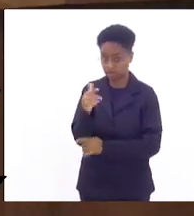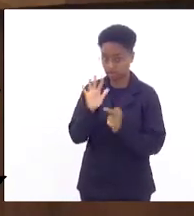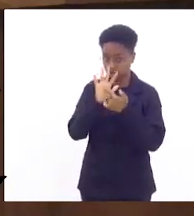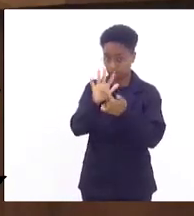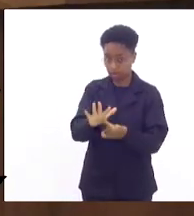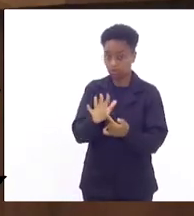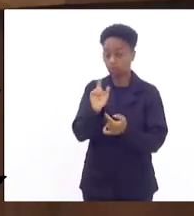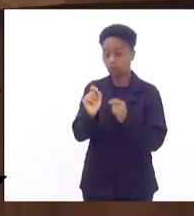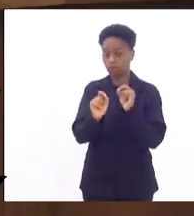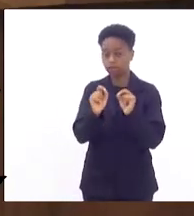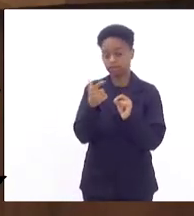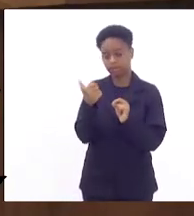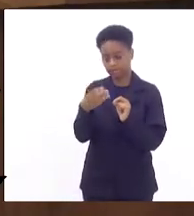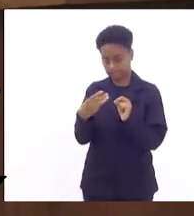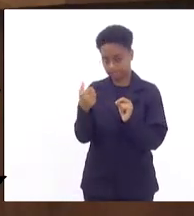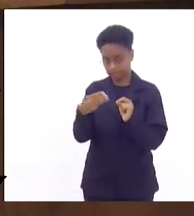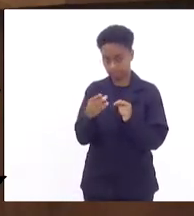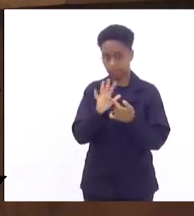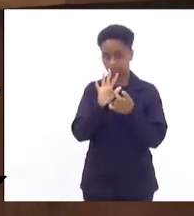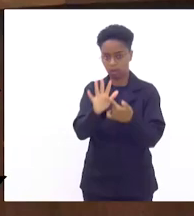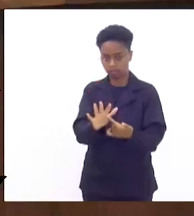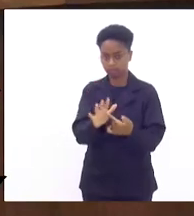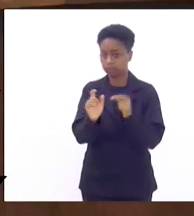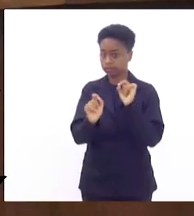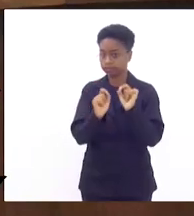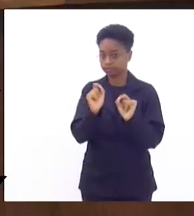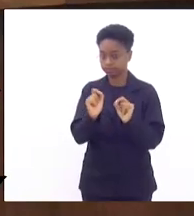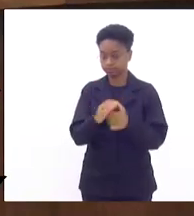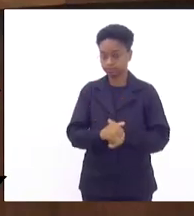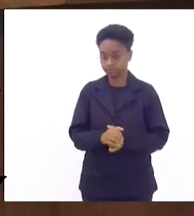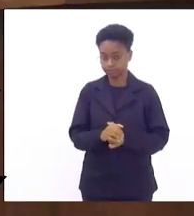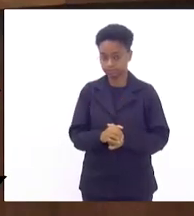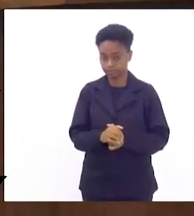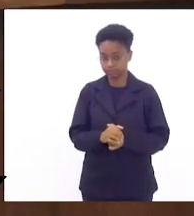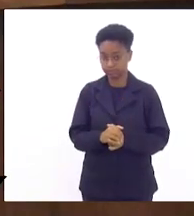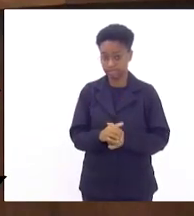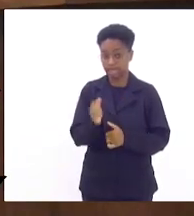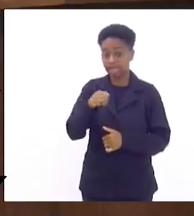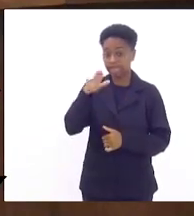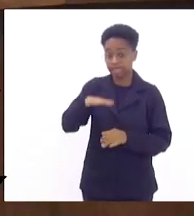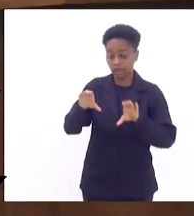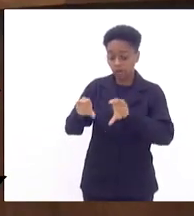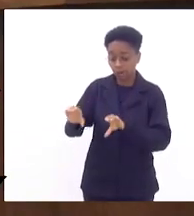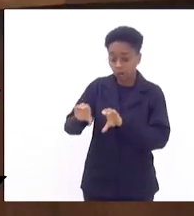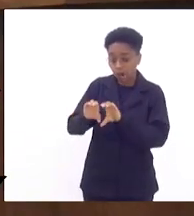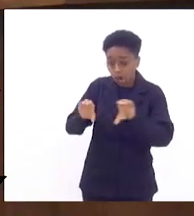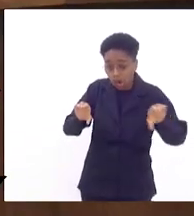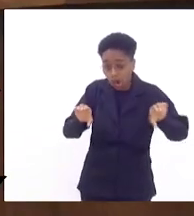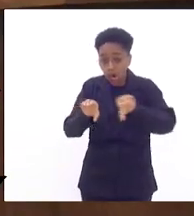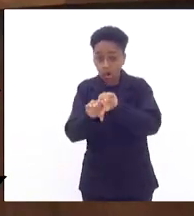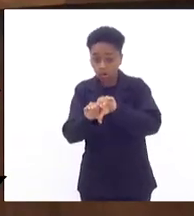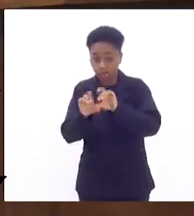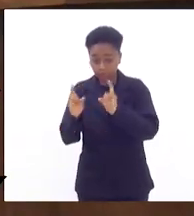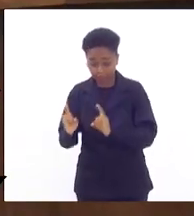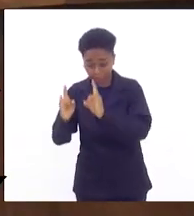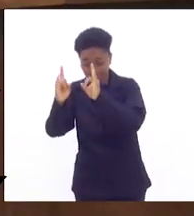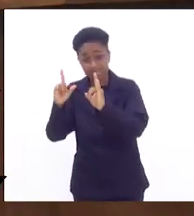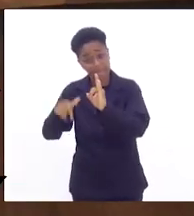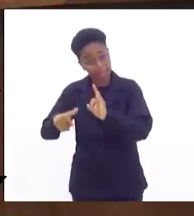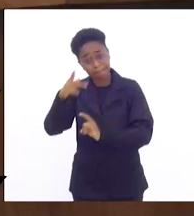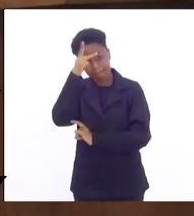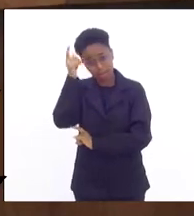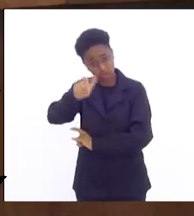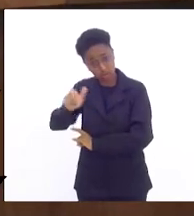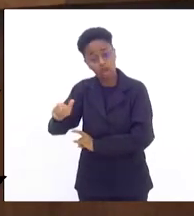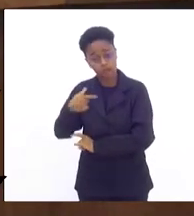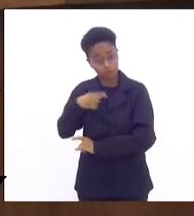né, a cláusula 13, ela fala o seguinte, deputado, que quem vai fazer a conexão predial é o particular. E eu estou vendo isso em Paracambi